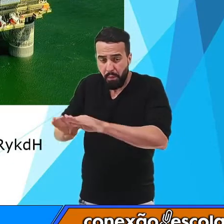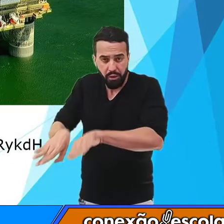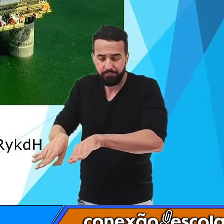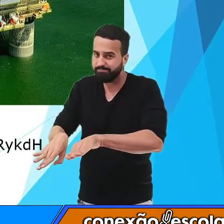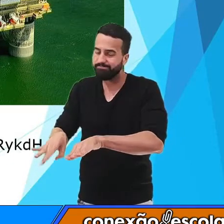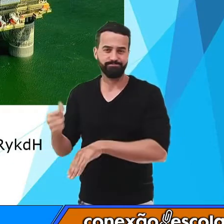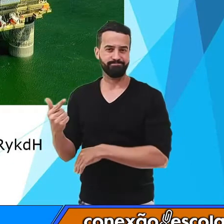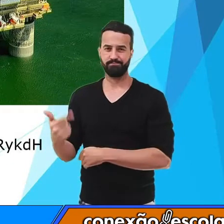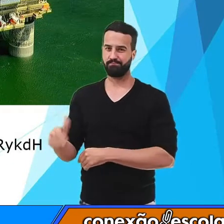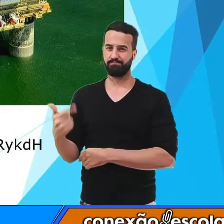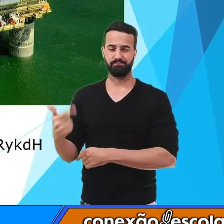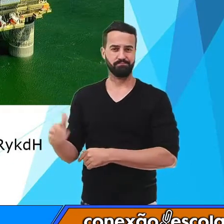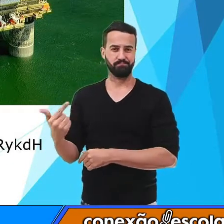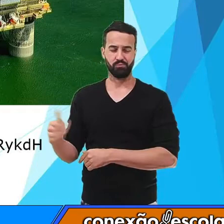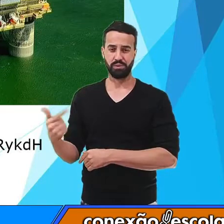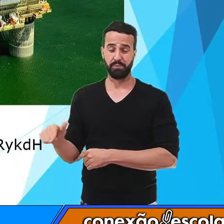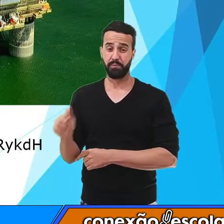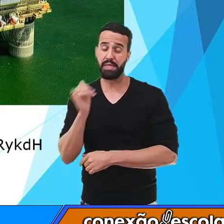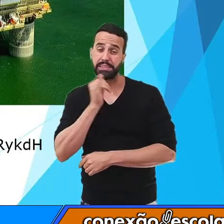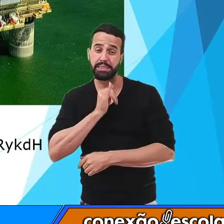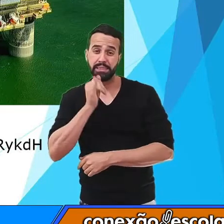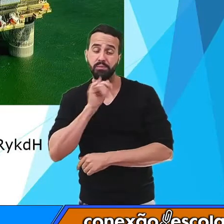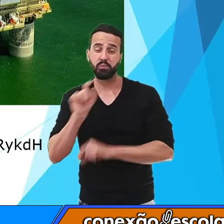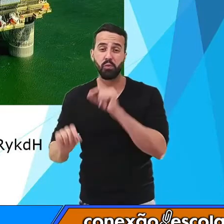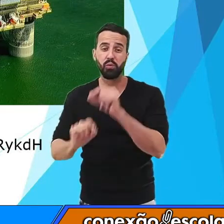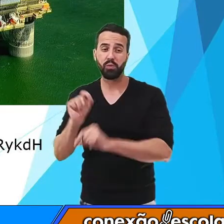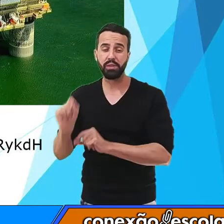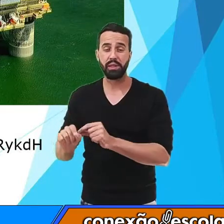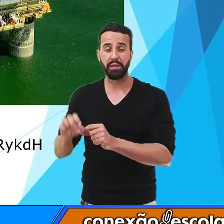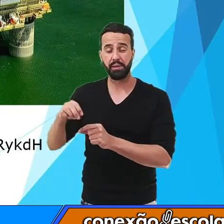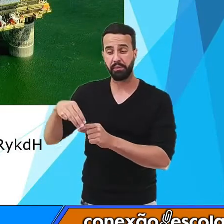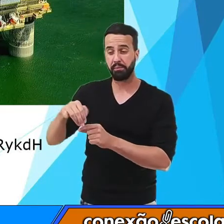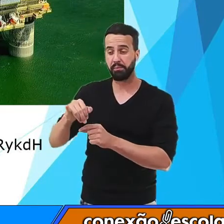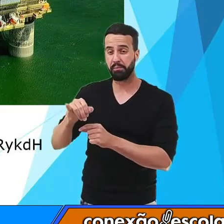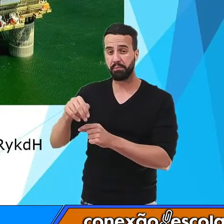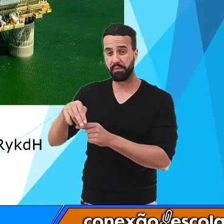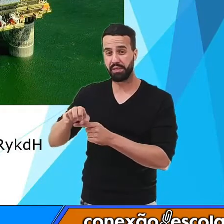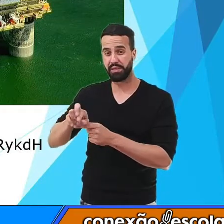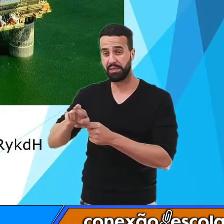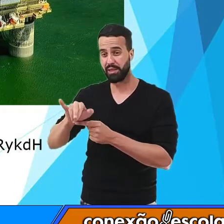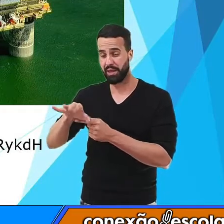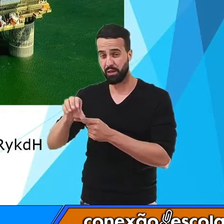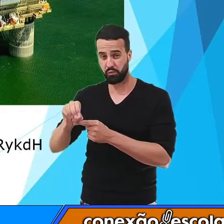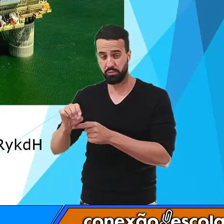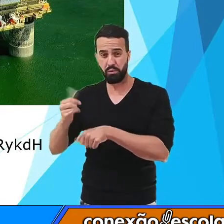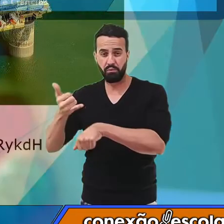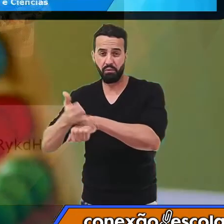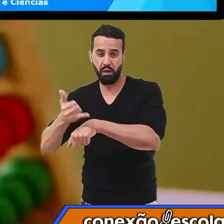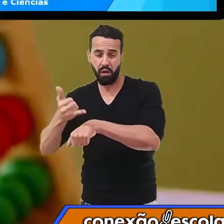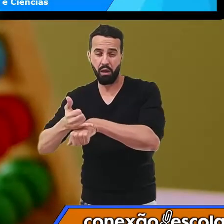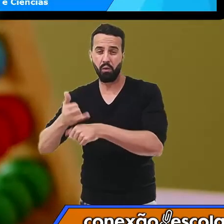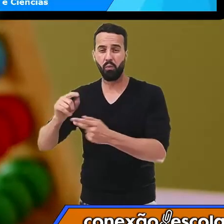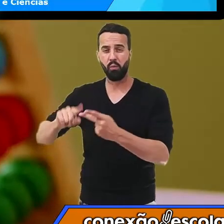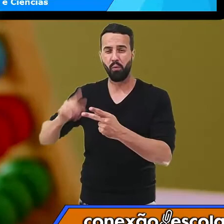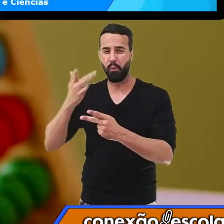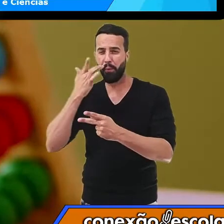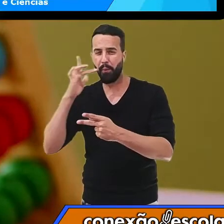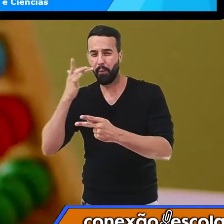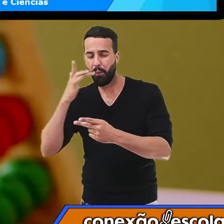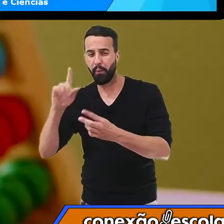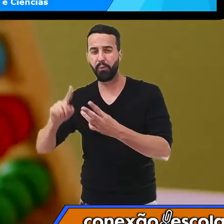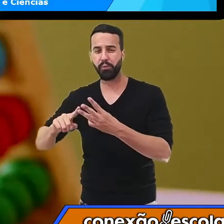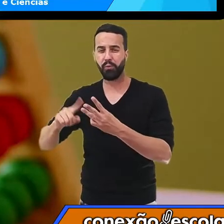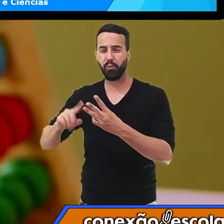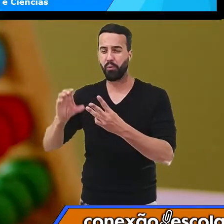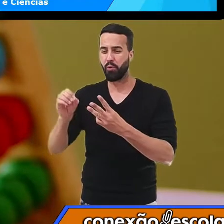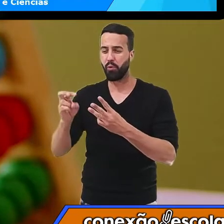pela natureza. Exemplos disso são os minérios em geral, né? Ferro, ouro, cobre,